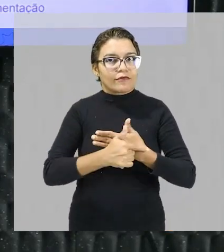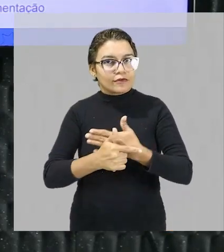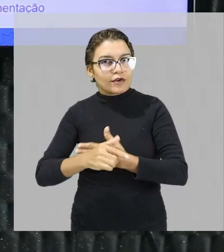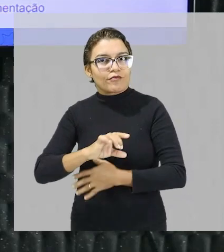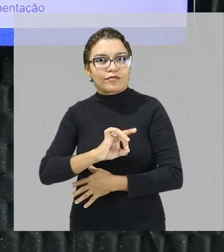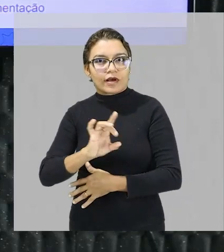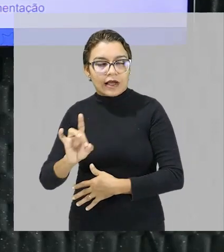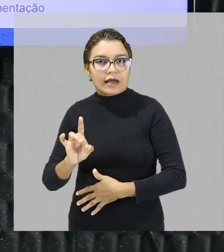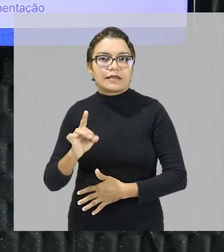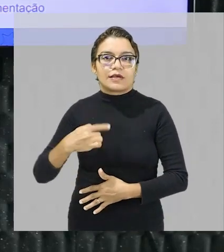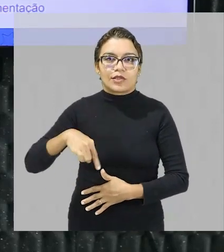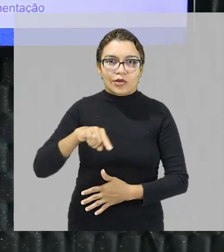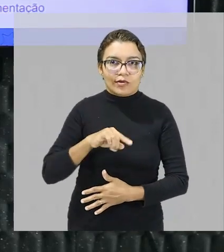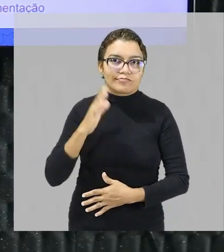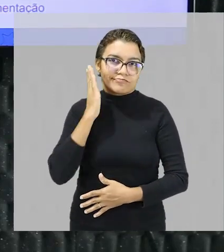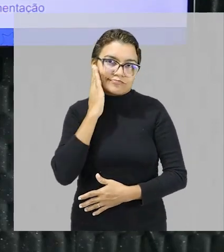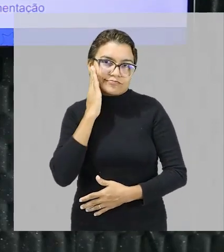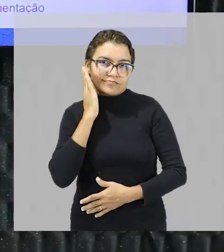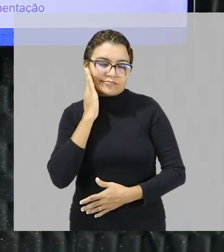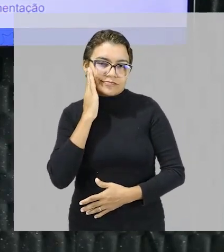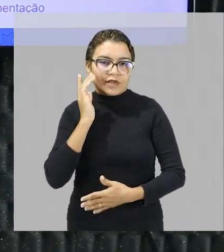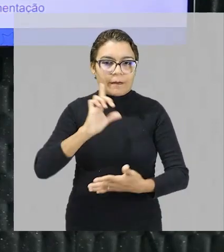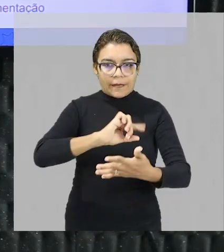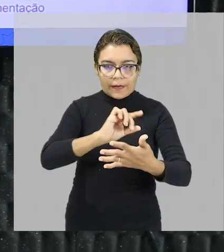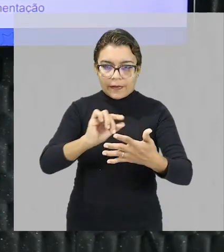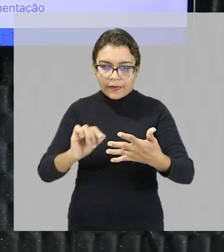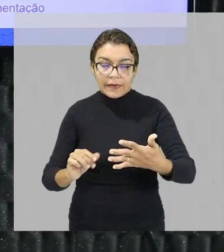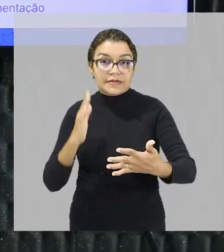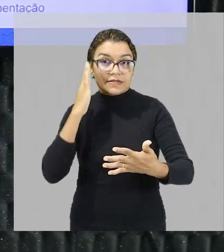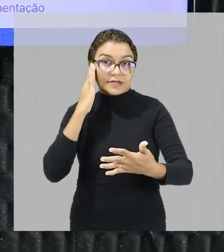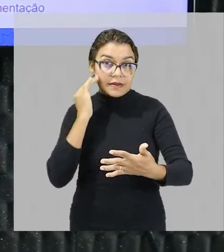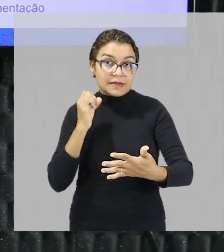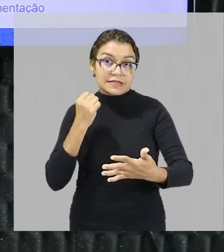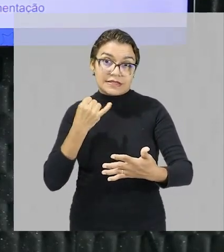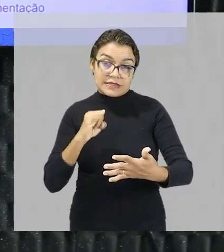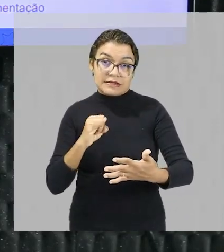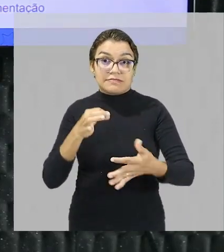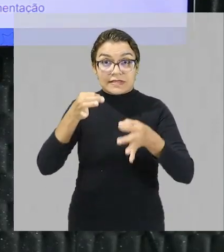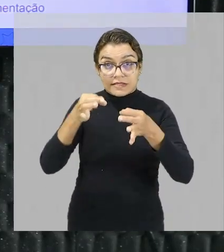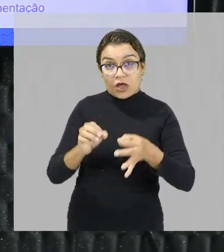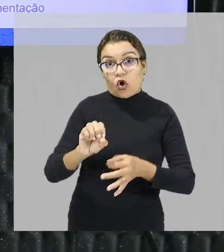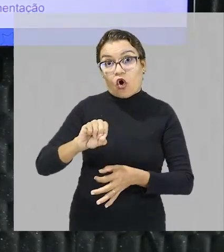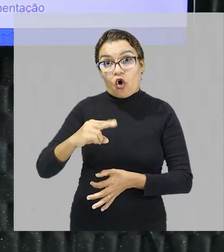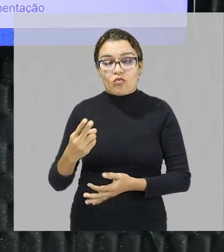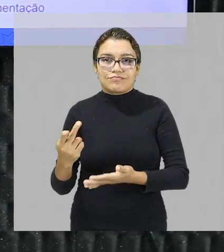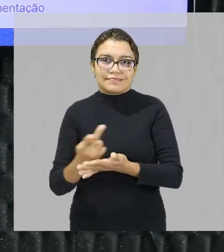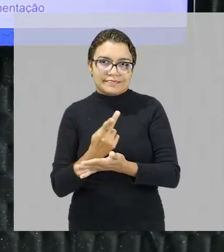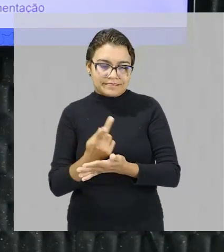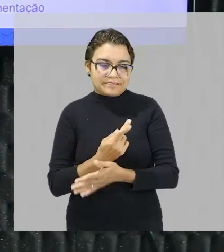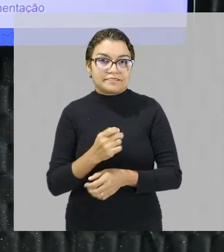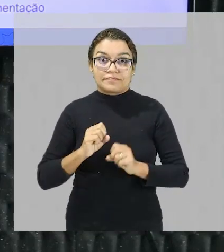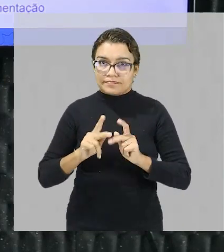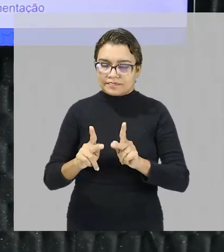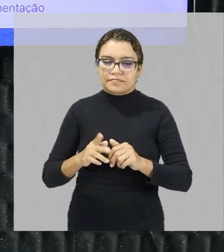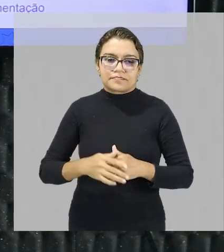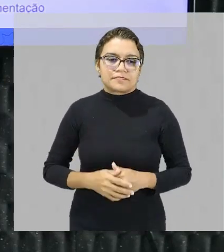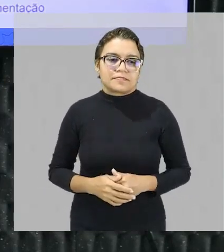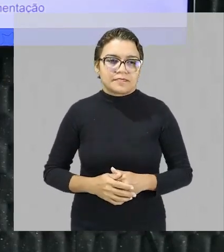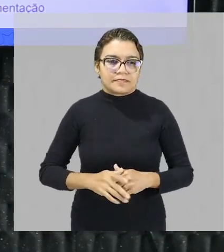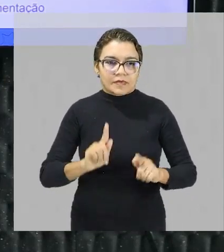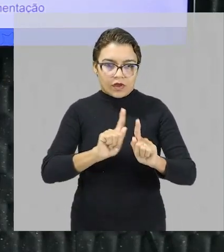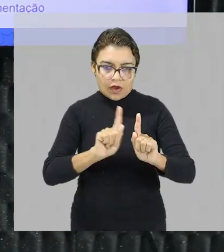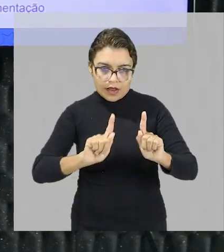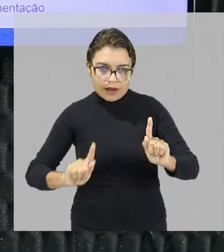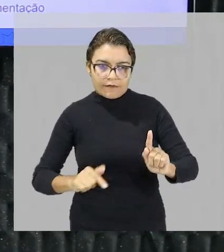pode interpretar essas alternativas e saber se está correto ou não, tá? Então, vamos lá. Se o